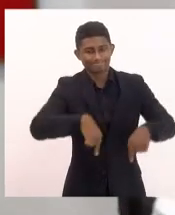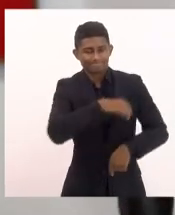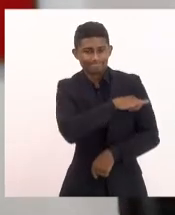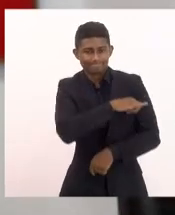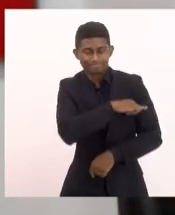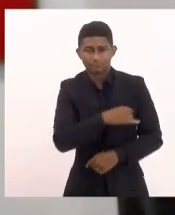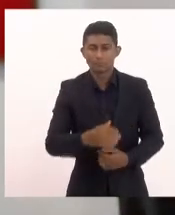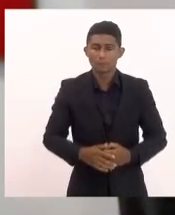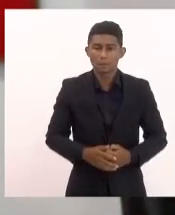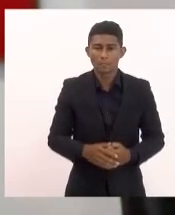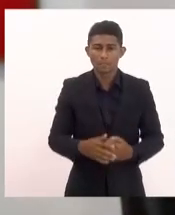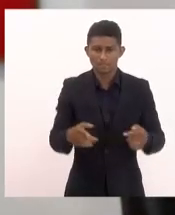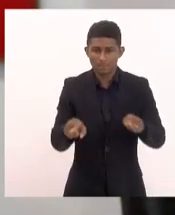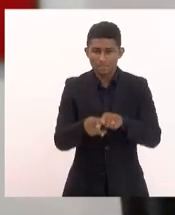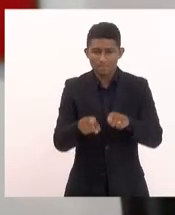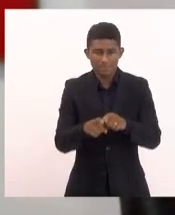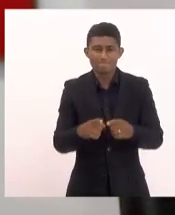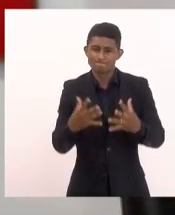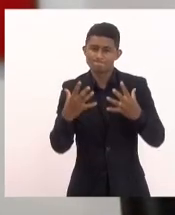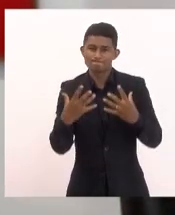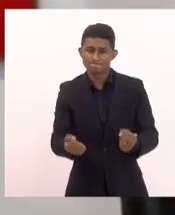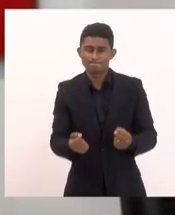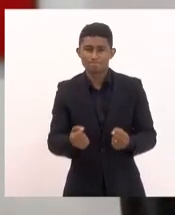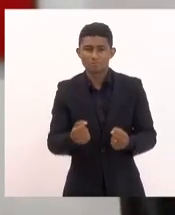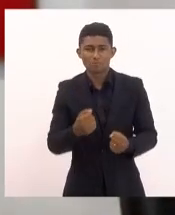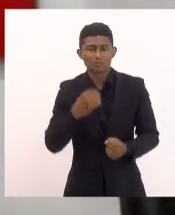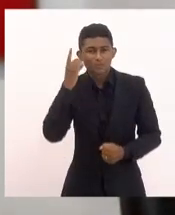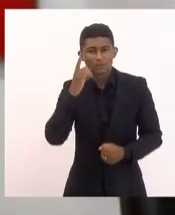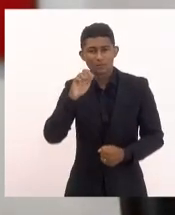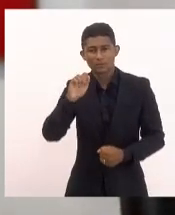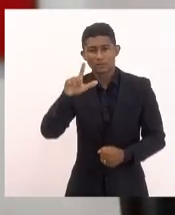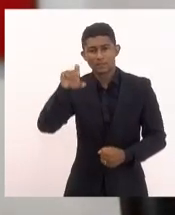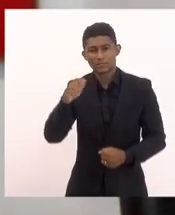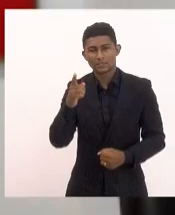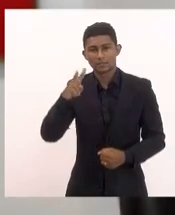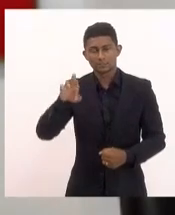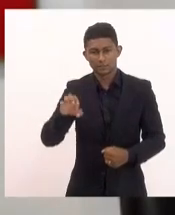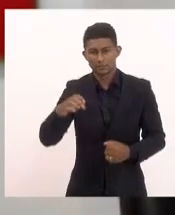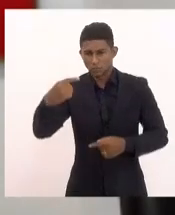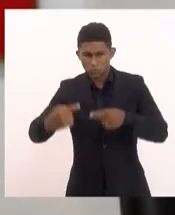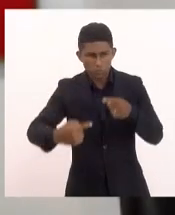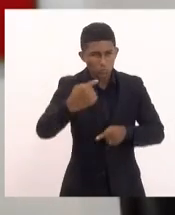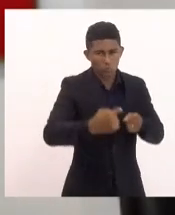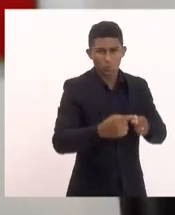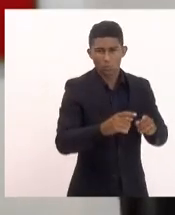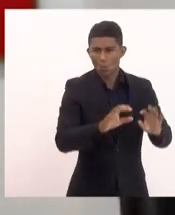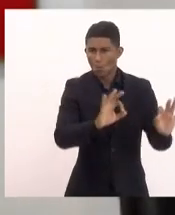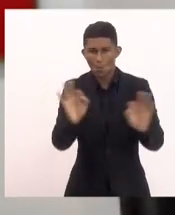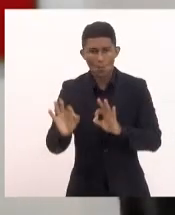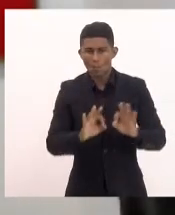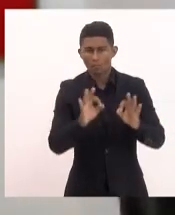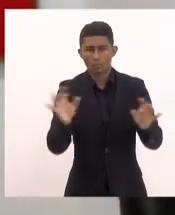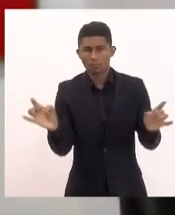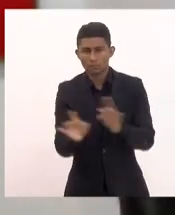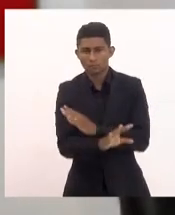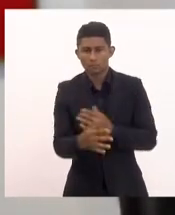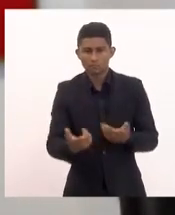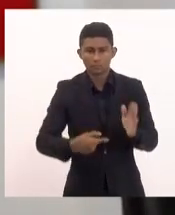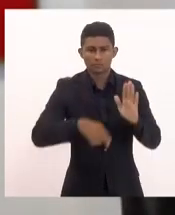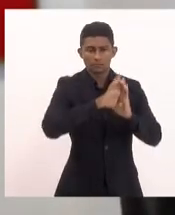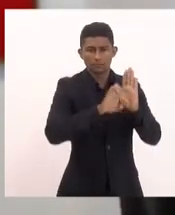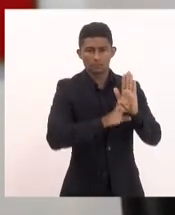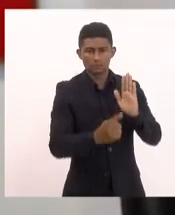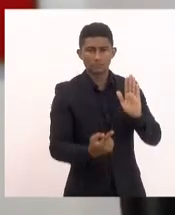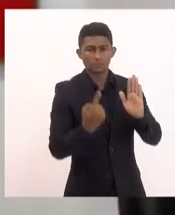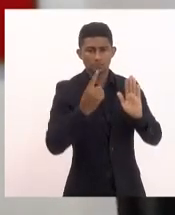Indicação Legislativa, favorável, relator, deputado Alexandre Knoploch. Em discussão, não havendo quem queira discutir, encerra a discussão, o presidente proposta recebeu uma emenda